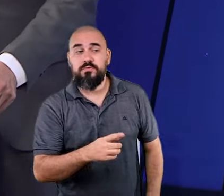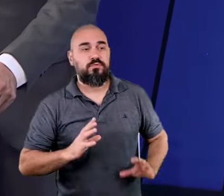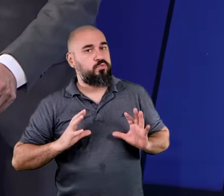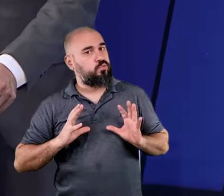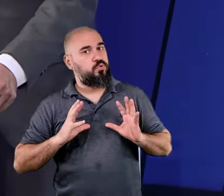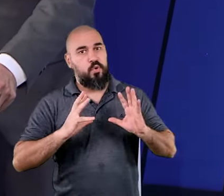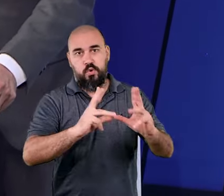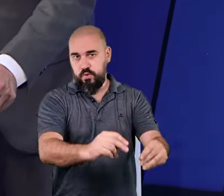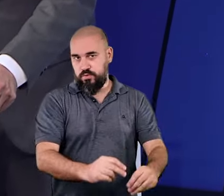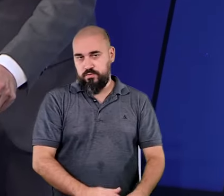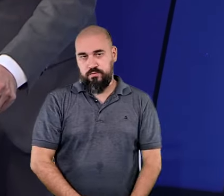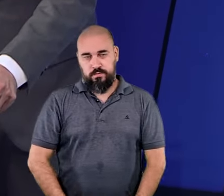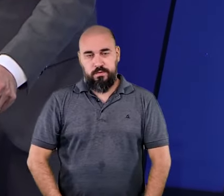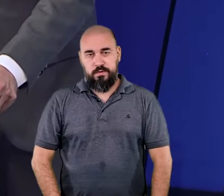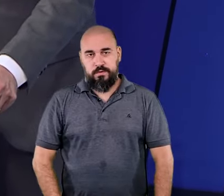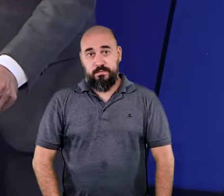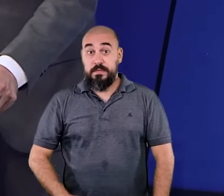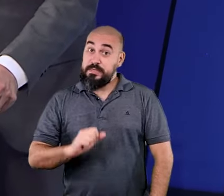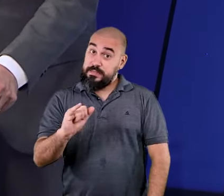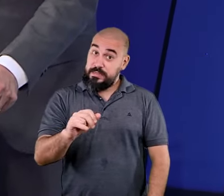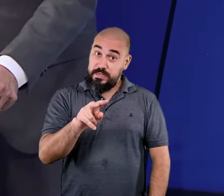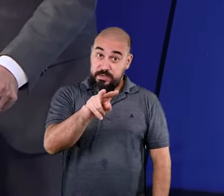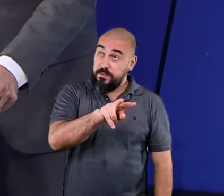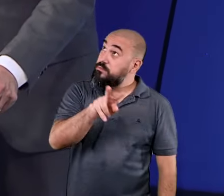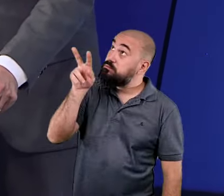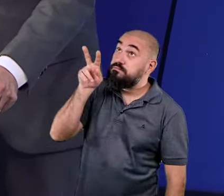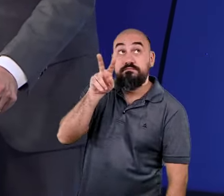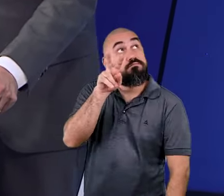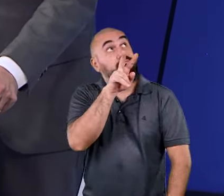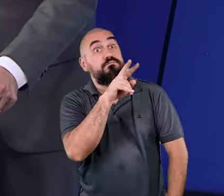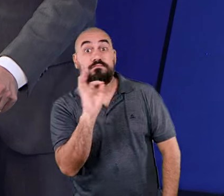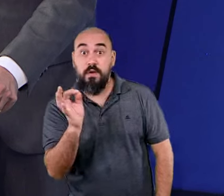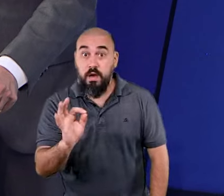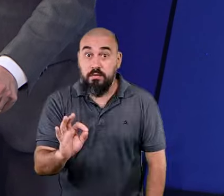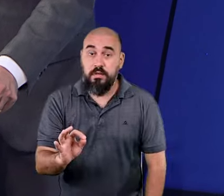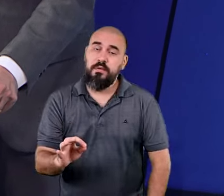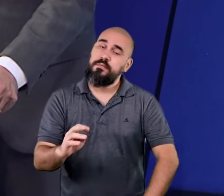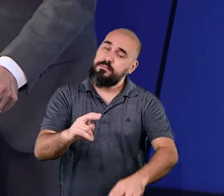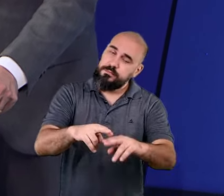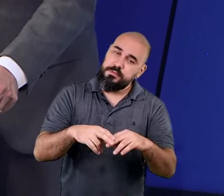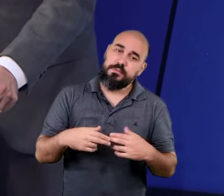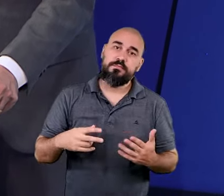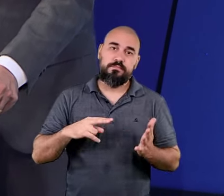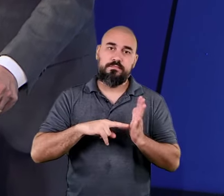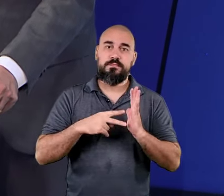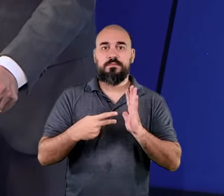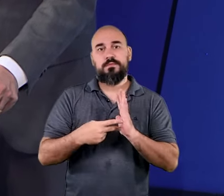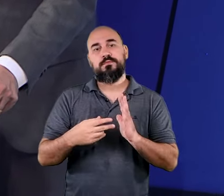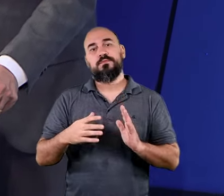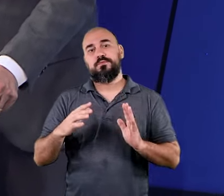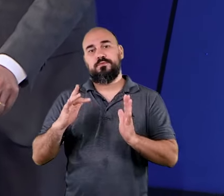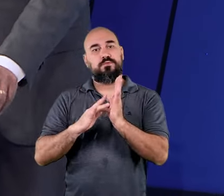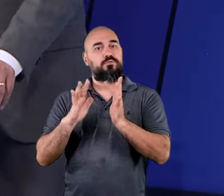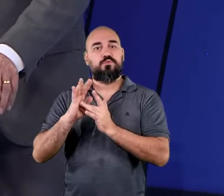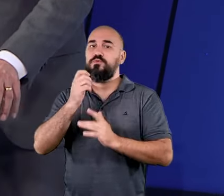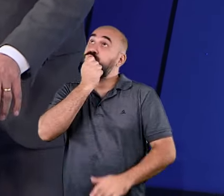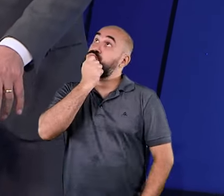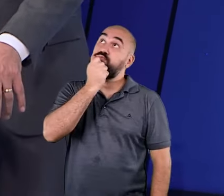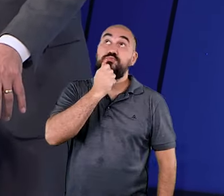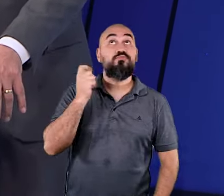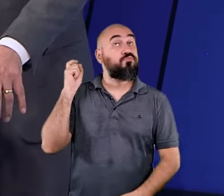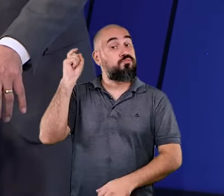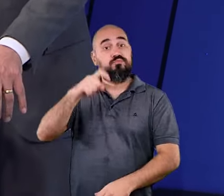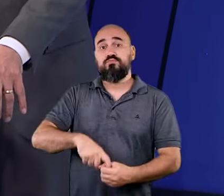Então, se você não viu, é porque Jesus ainda não voltou, porque todo olho o verá. Quem